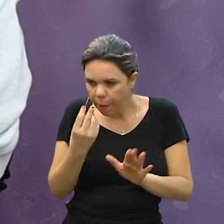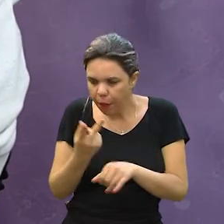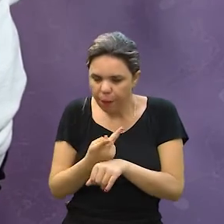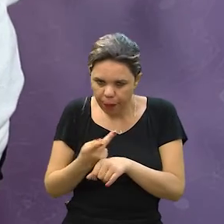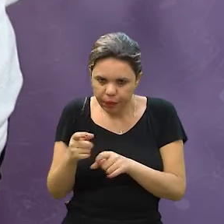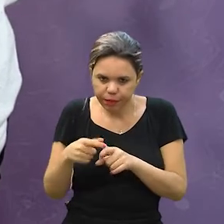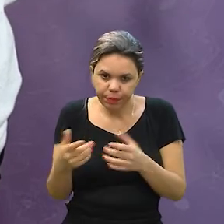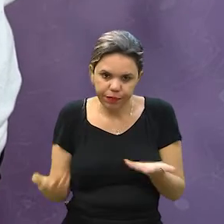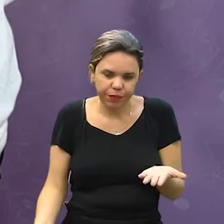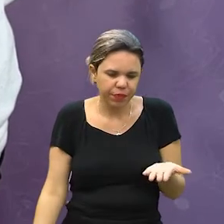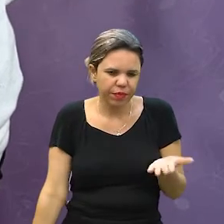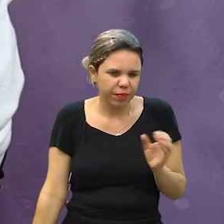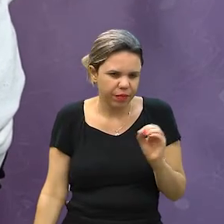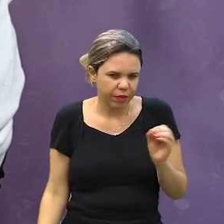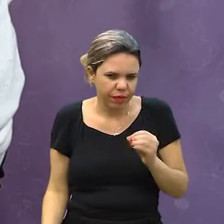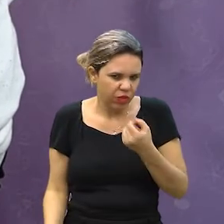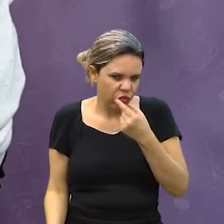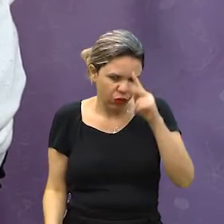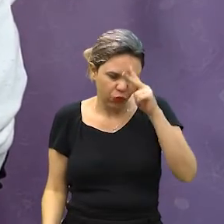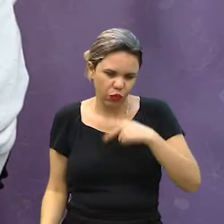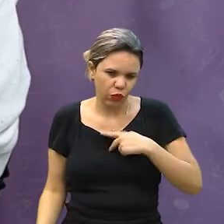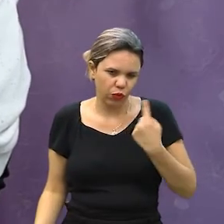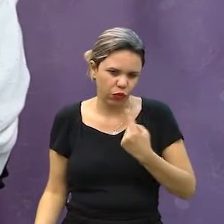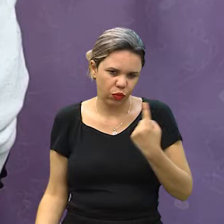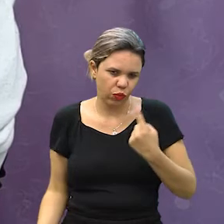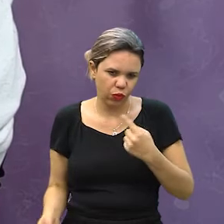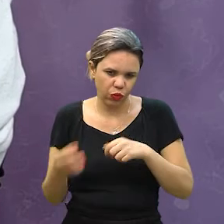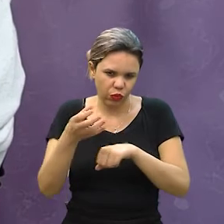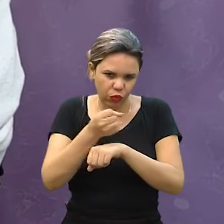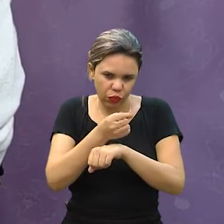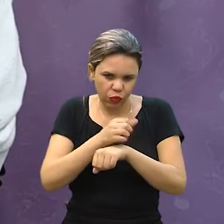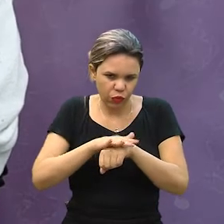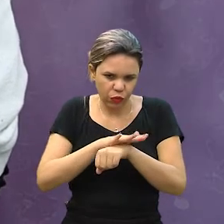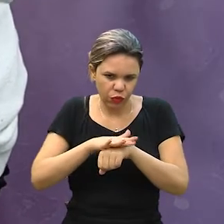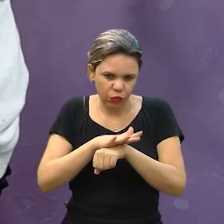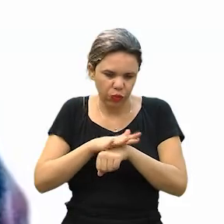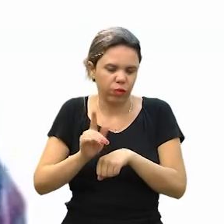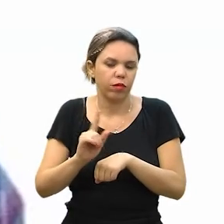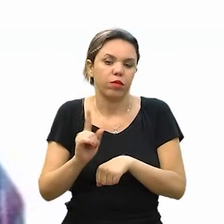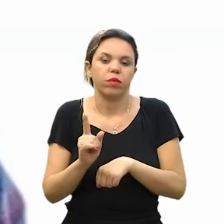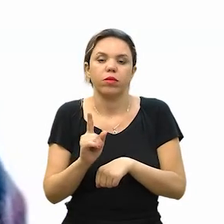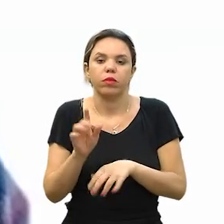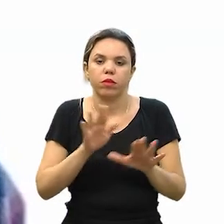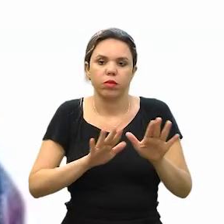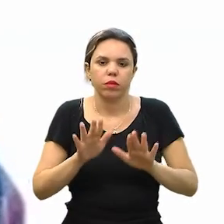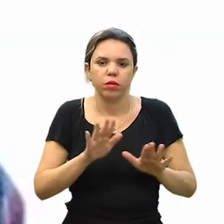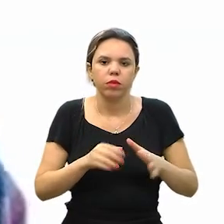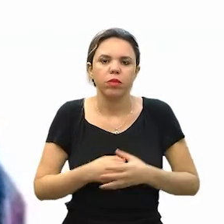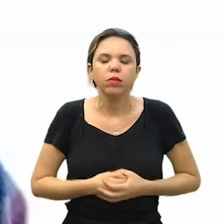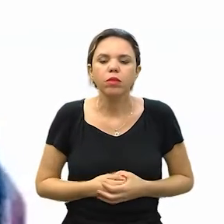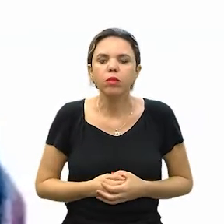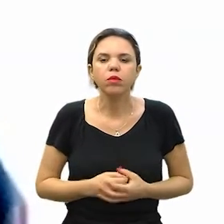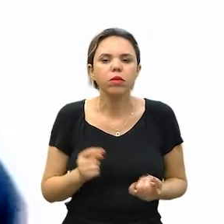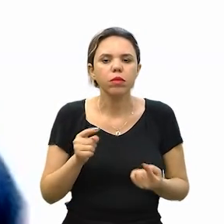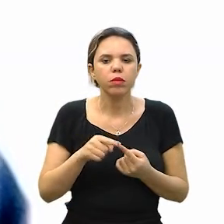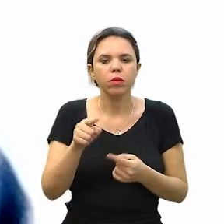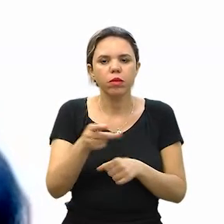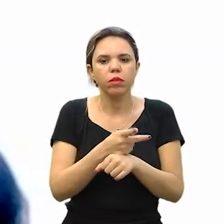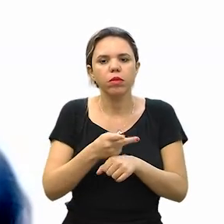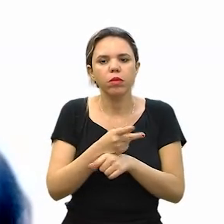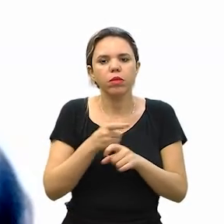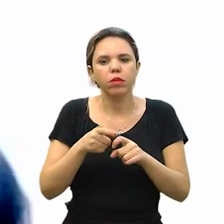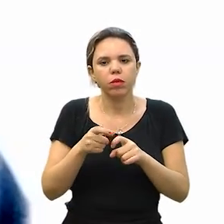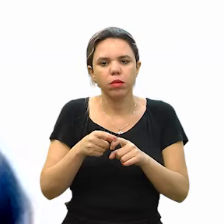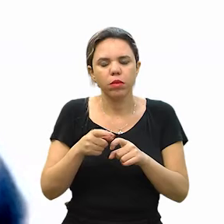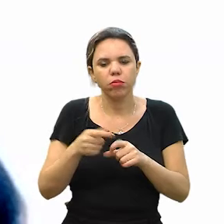tanto, é bom procurar um médico, né? Nada de se automedicar, passar uma pomadinha ali. Porque assim, o ideal é você